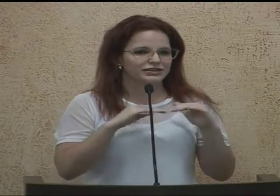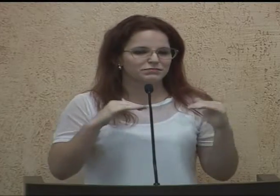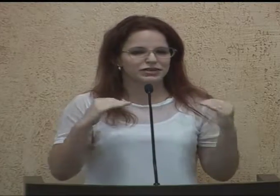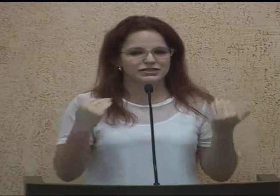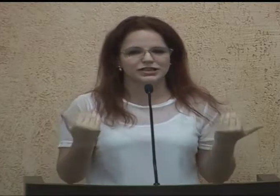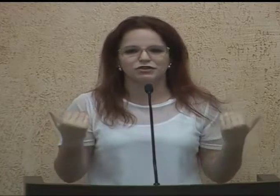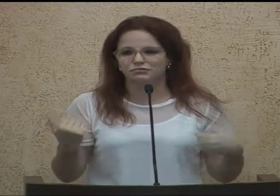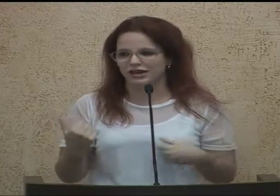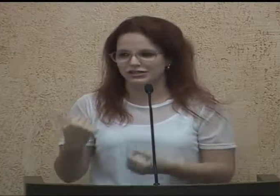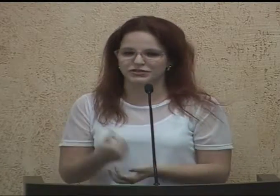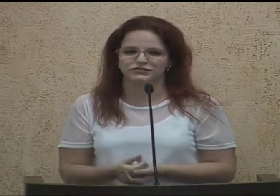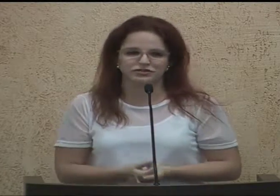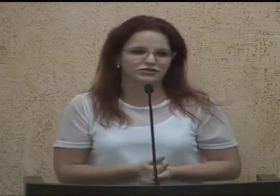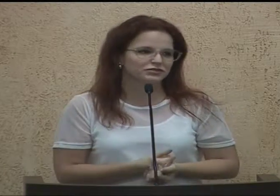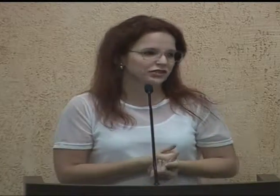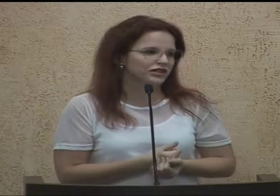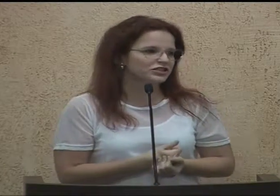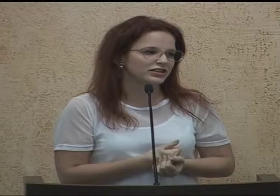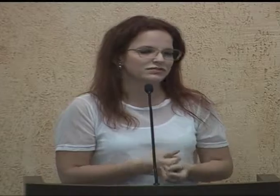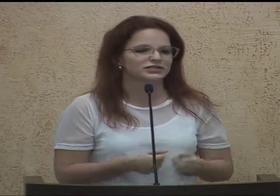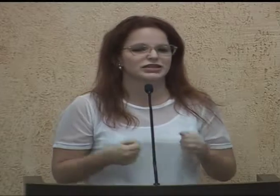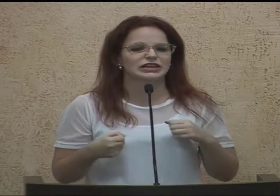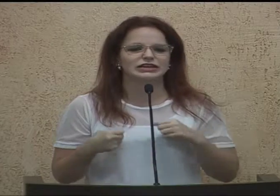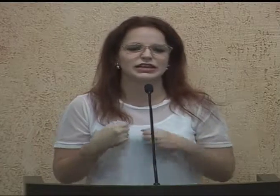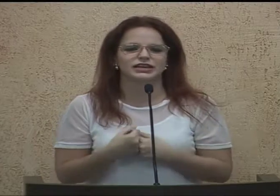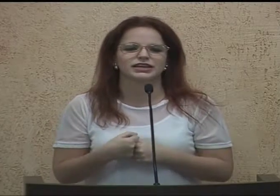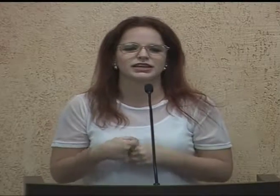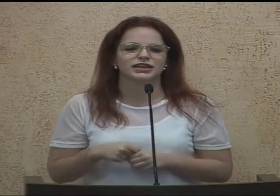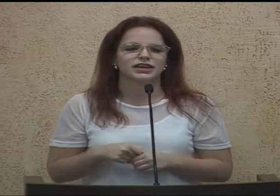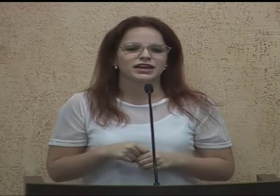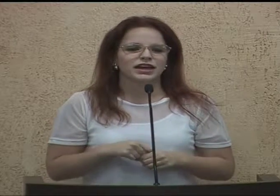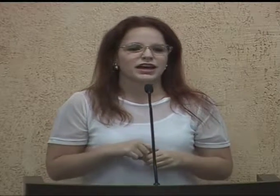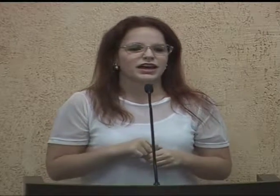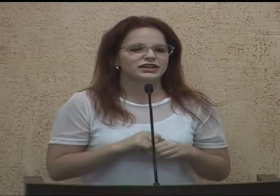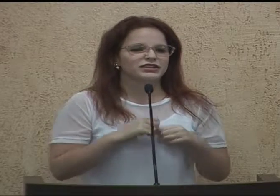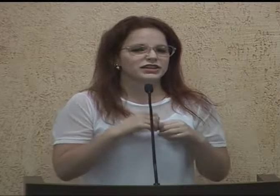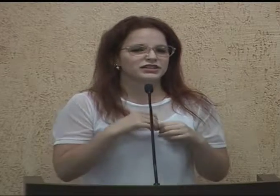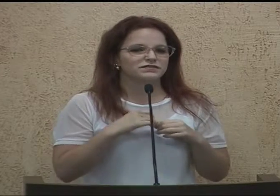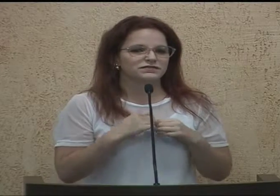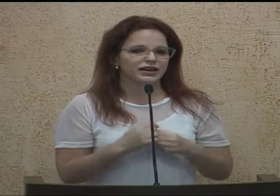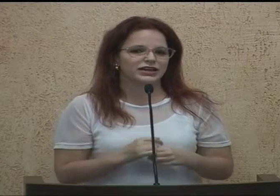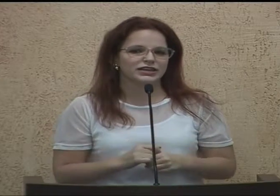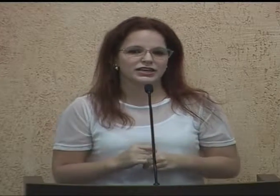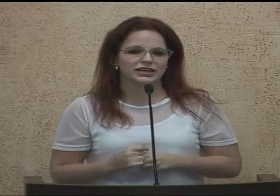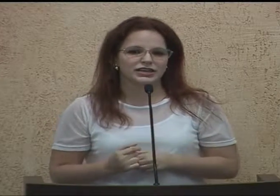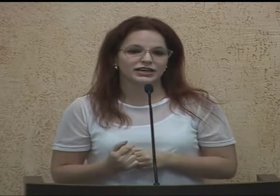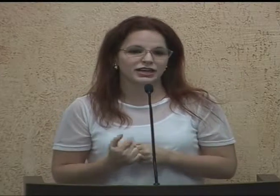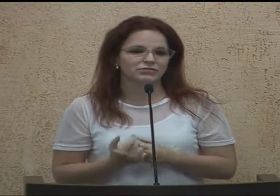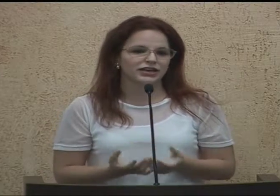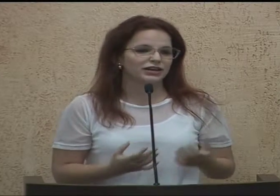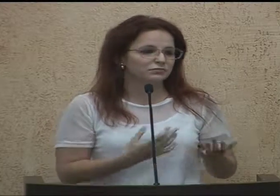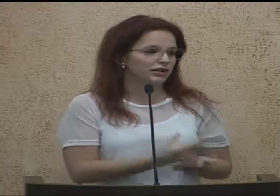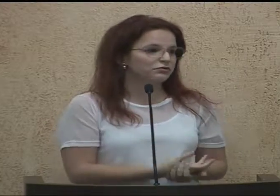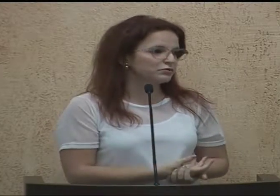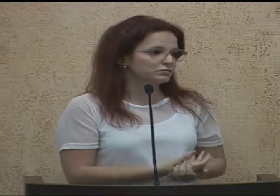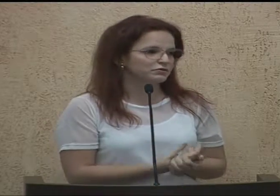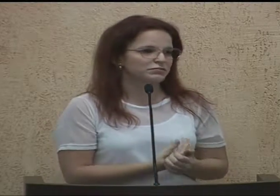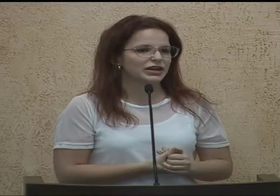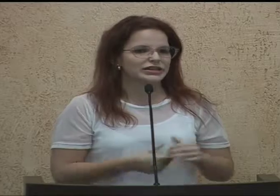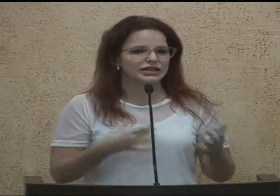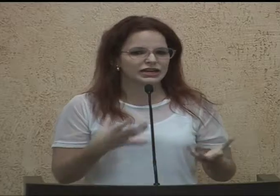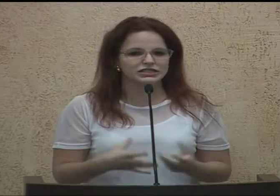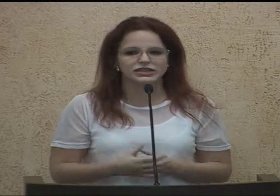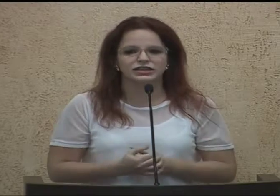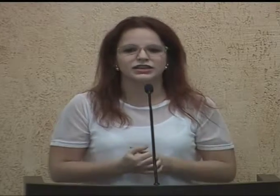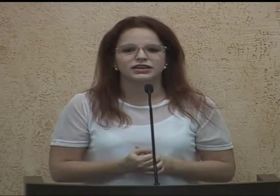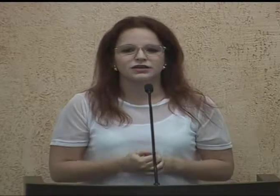tentar estabilizar ao máximo as funções cognitivas que ele tem. A gente vai encaminhar ele para grupos, para